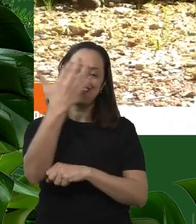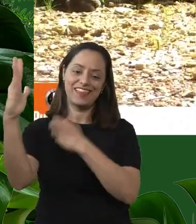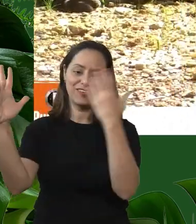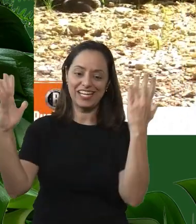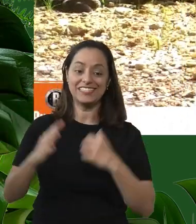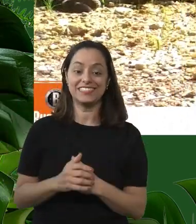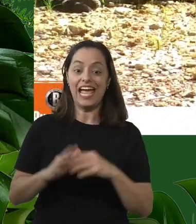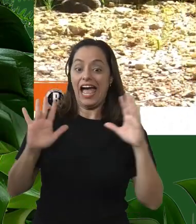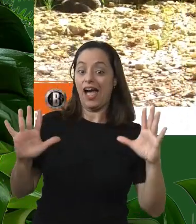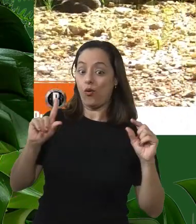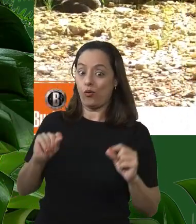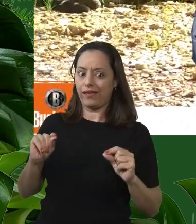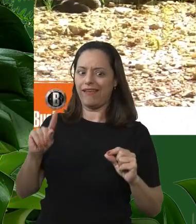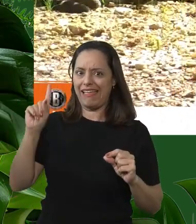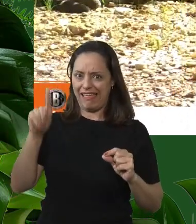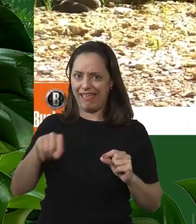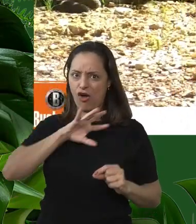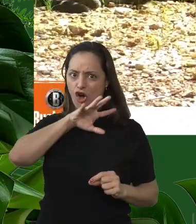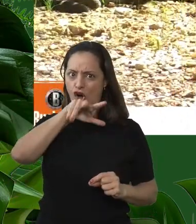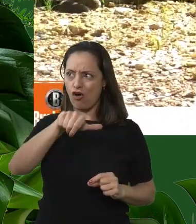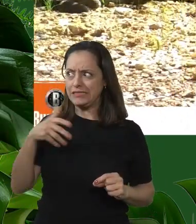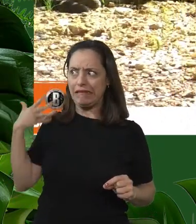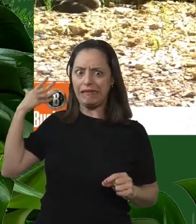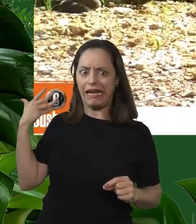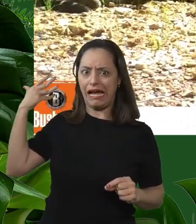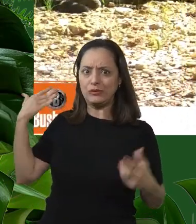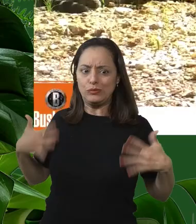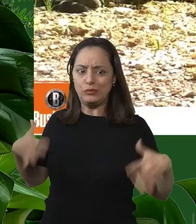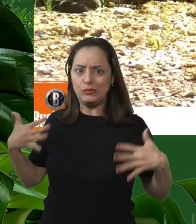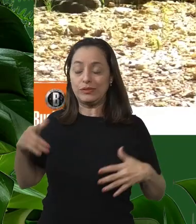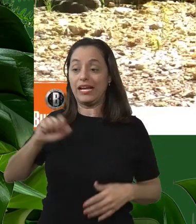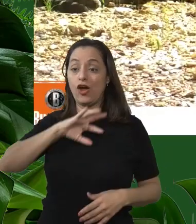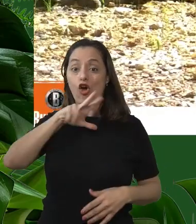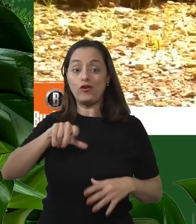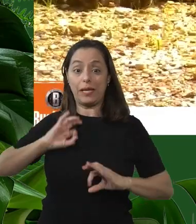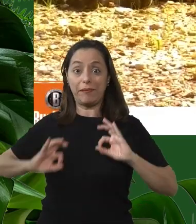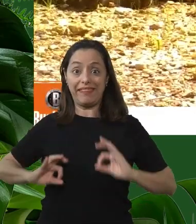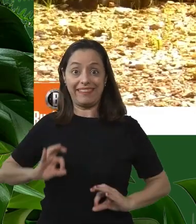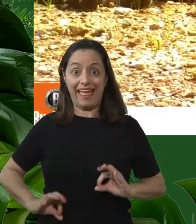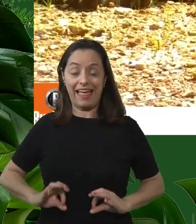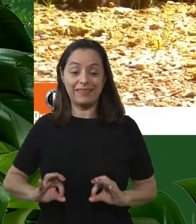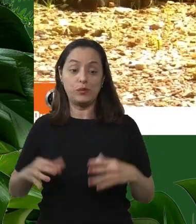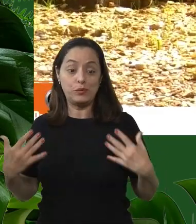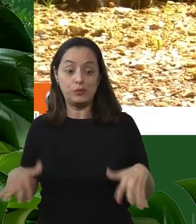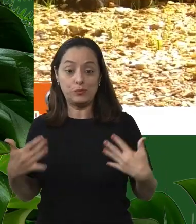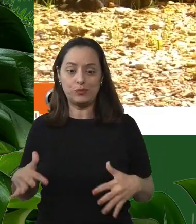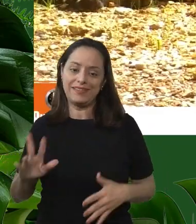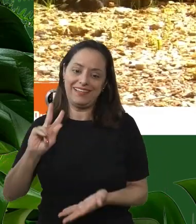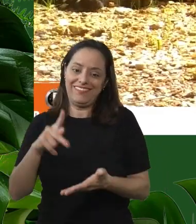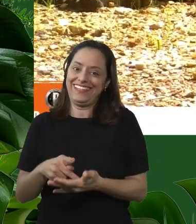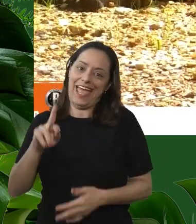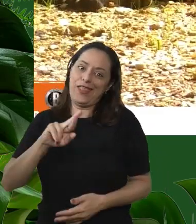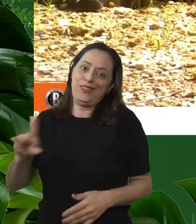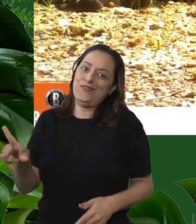com... é uma onça, produção? É uma onça, né? Uma onça pintada, mas tenho que te contar um segredo. Na verdade, eu não estou com a onça, né?